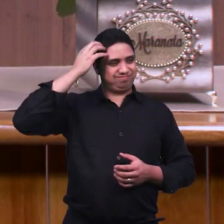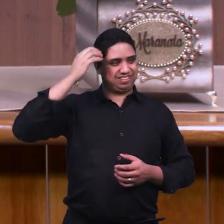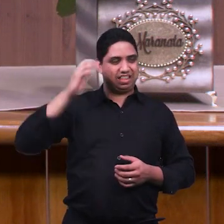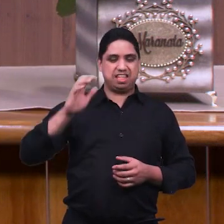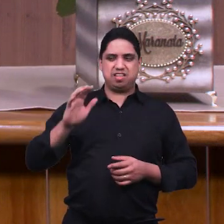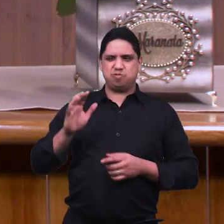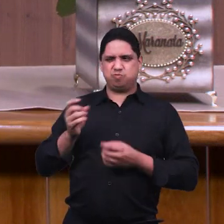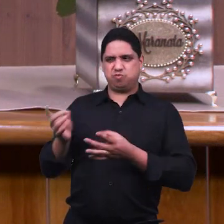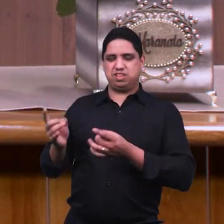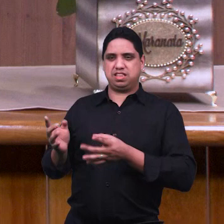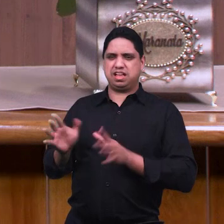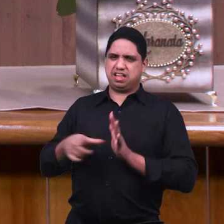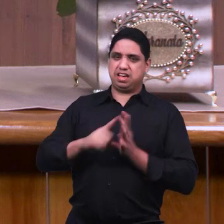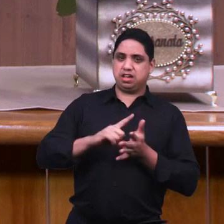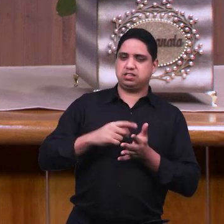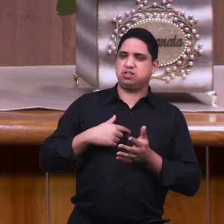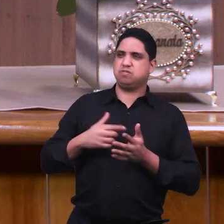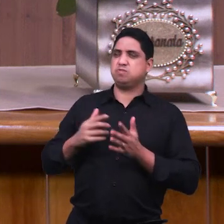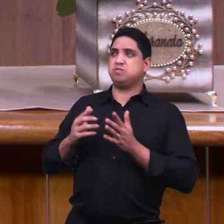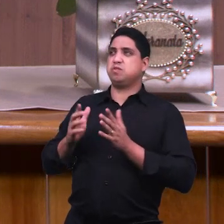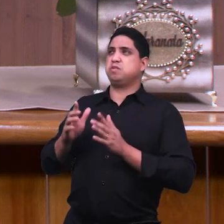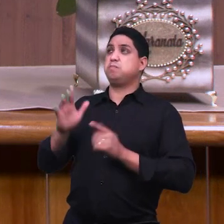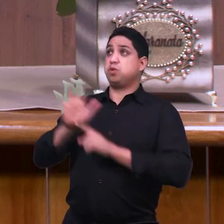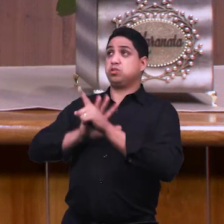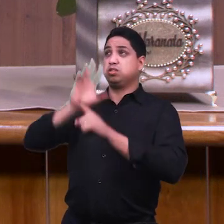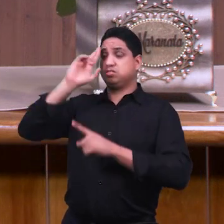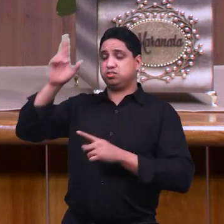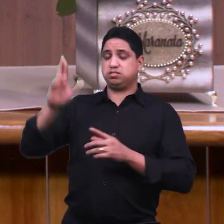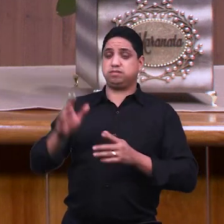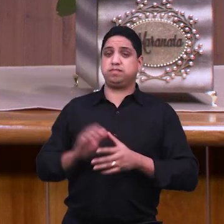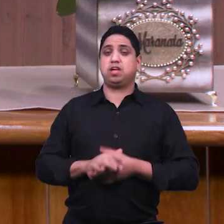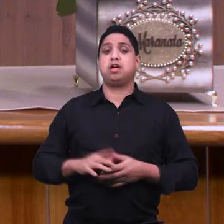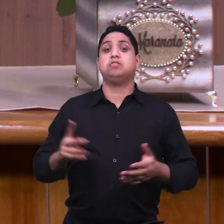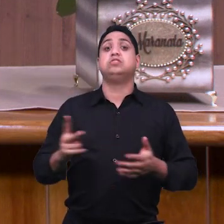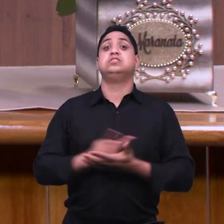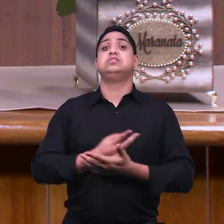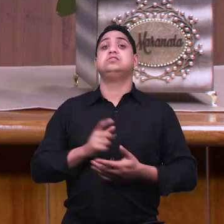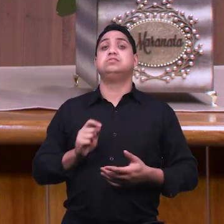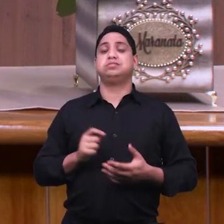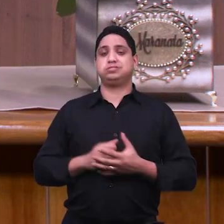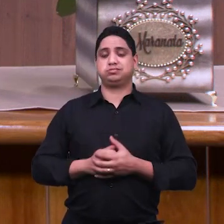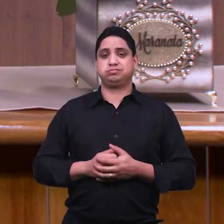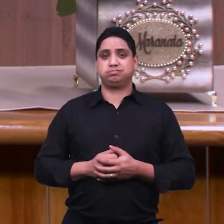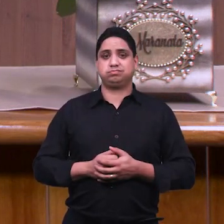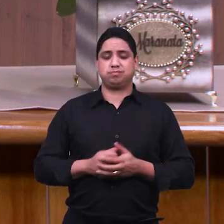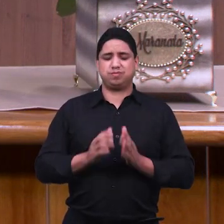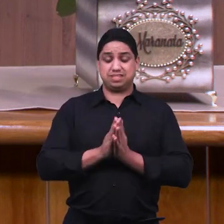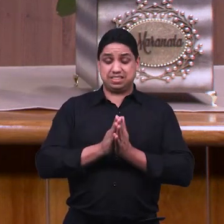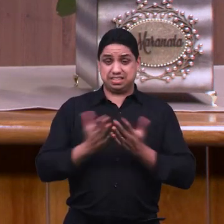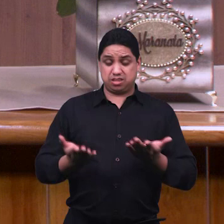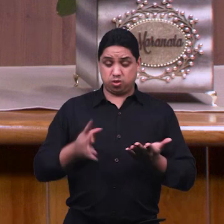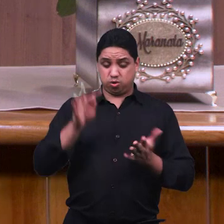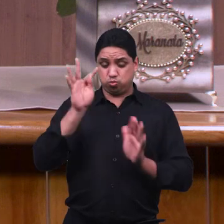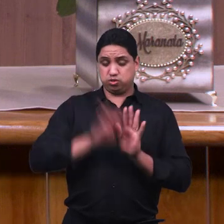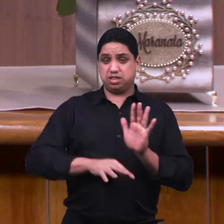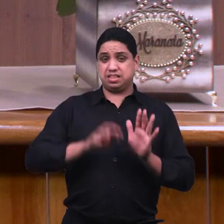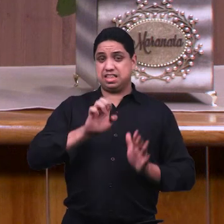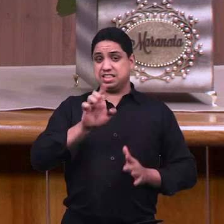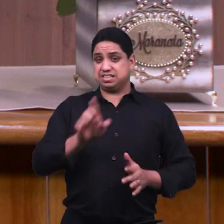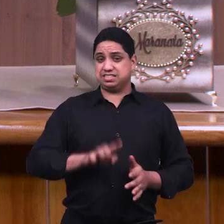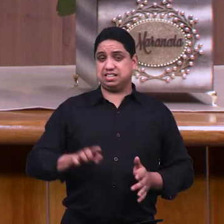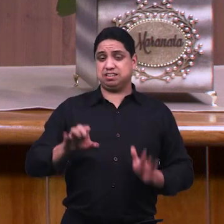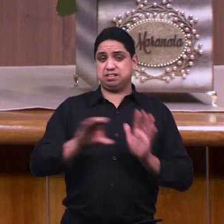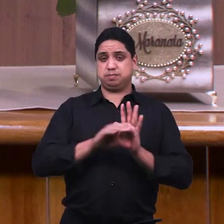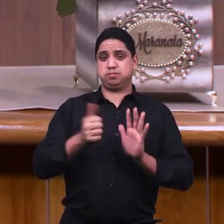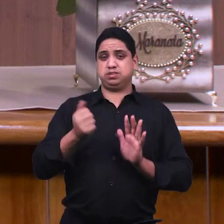irmão. Mas consultou o Senhor para se vender aquele carro. Que jeito, porque ele é irmão, não. Aí ele abriu o texto em Ezequiel 15, 5.